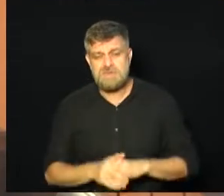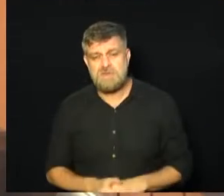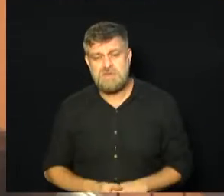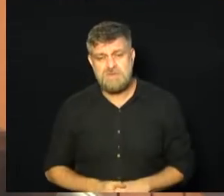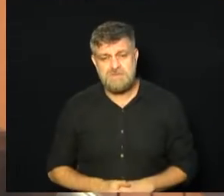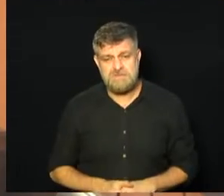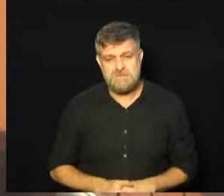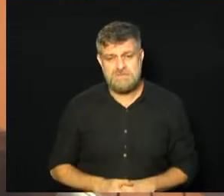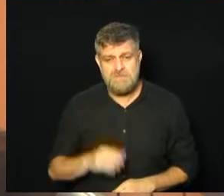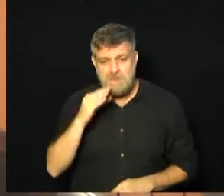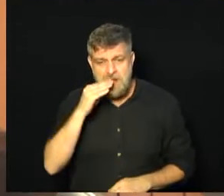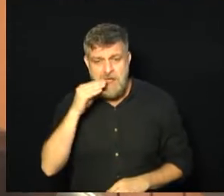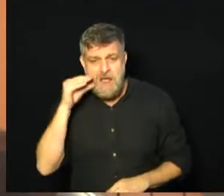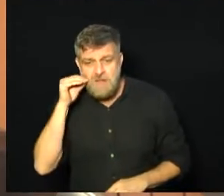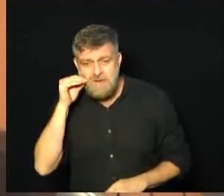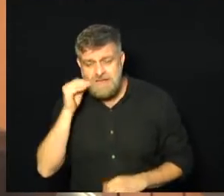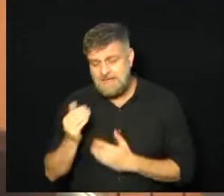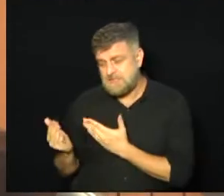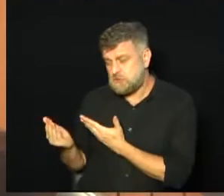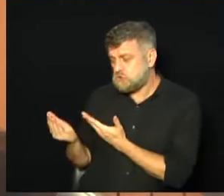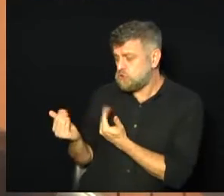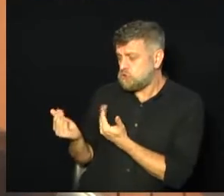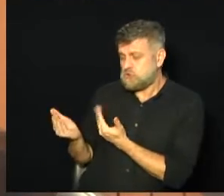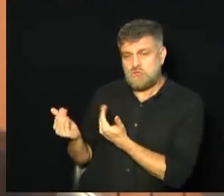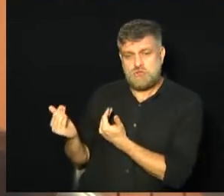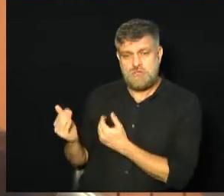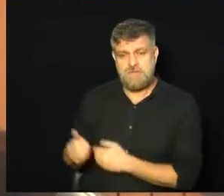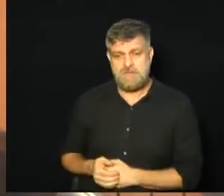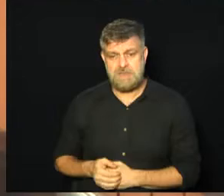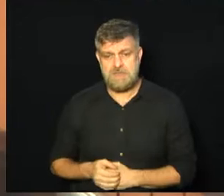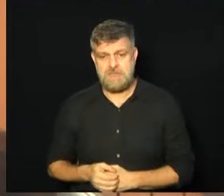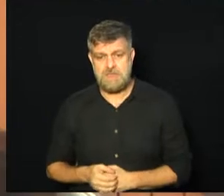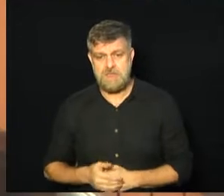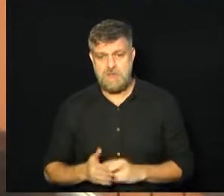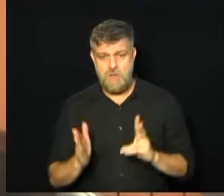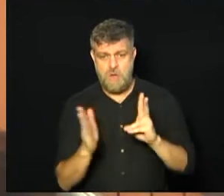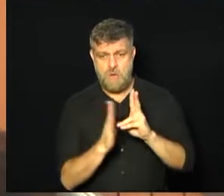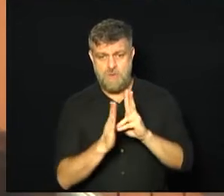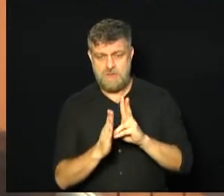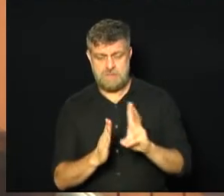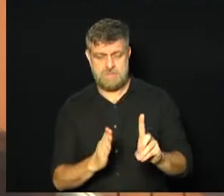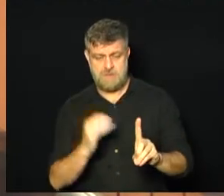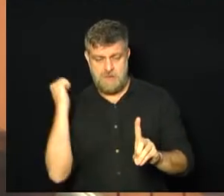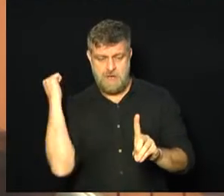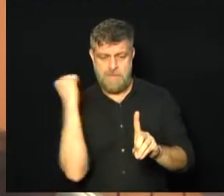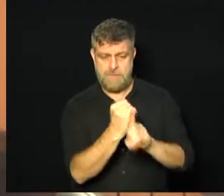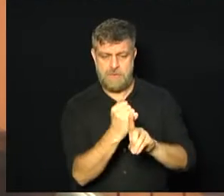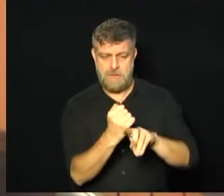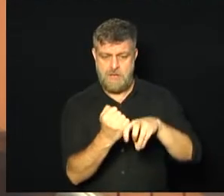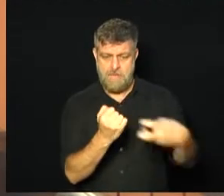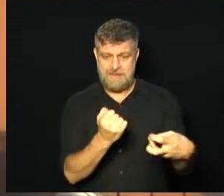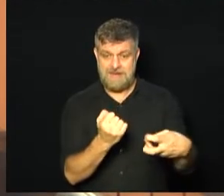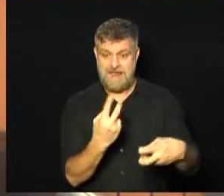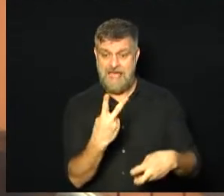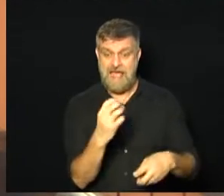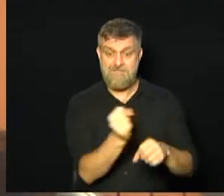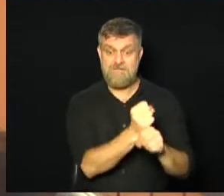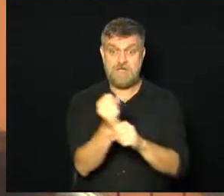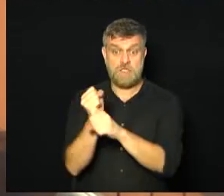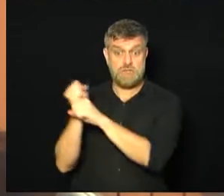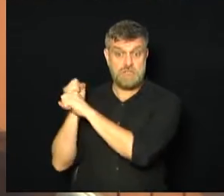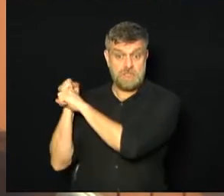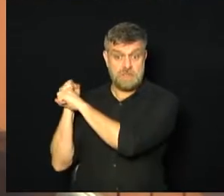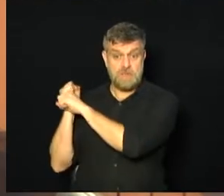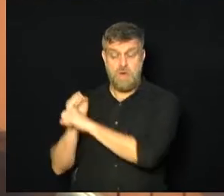aquelas adolescentes, aqueles jovens que mataram o índio Galdino, que esse ano fez 20 anos, não é?